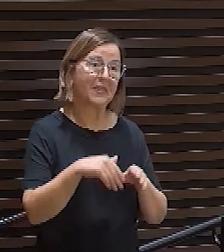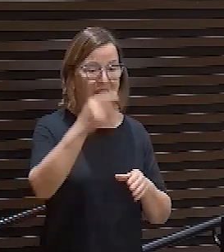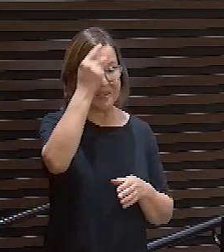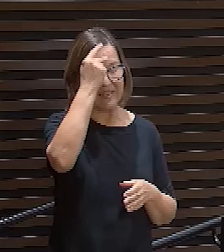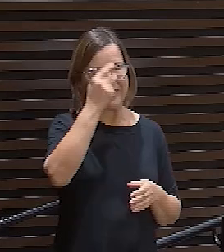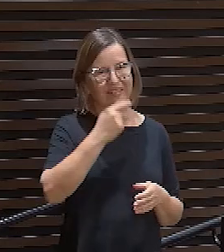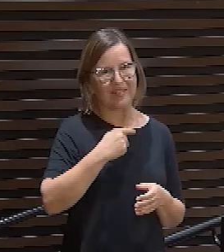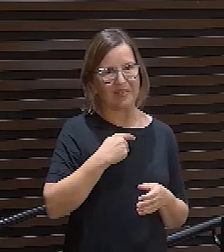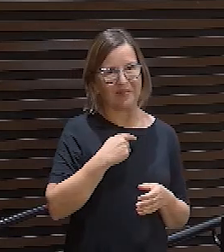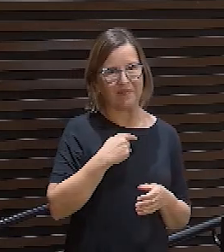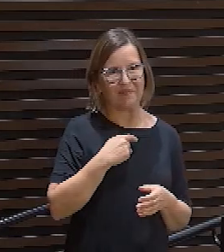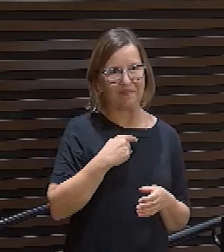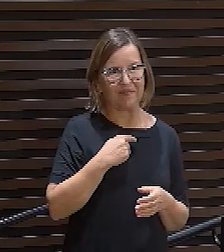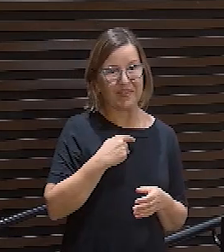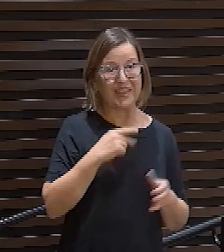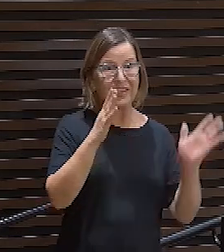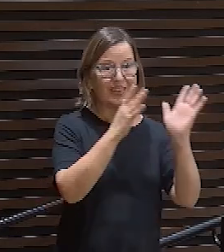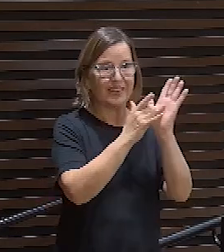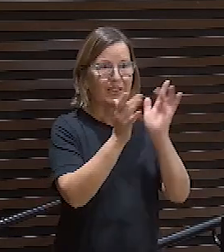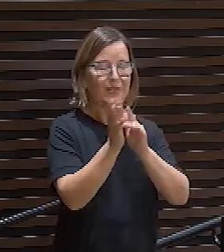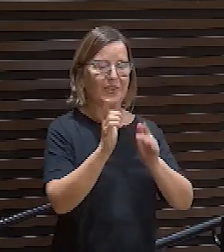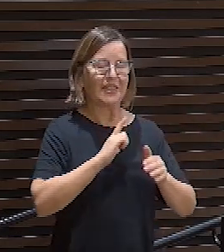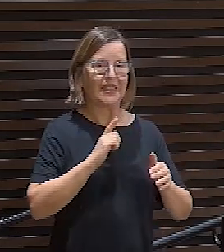si a plenitude.